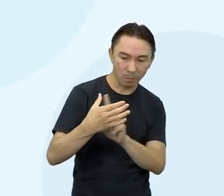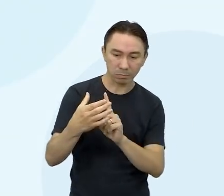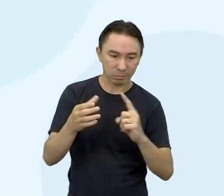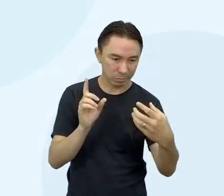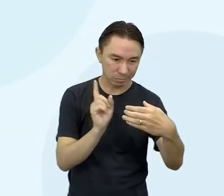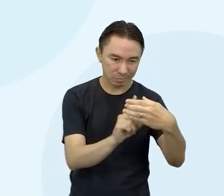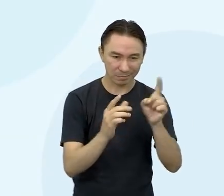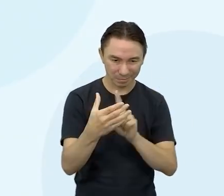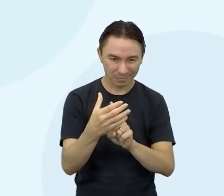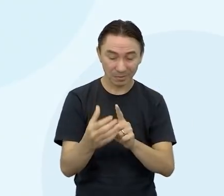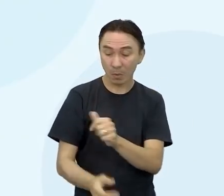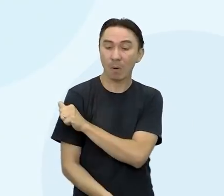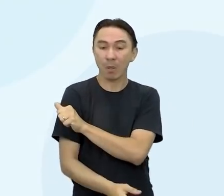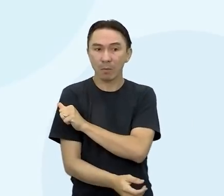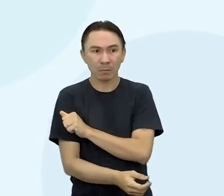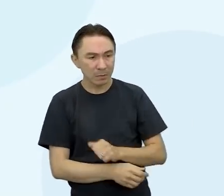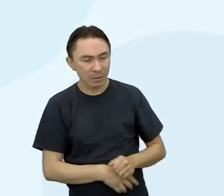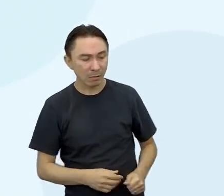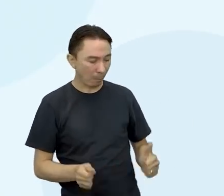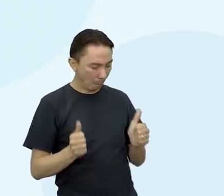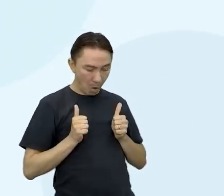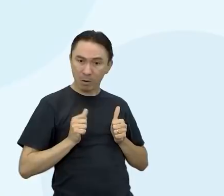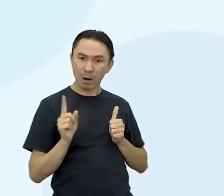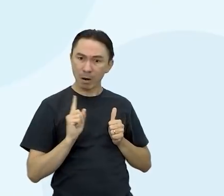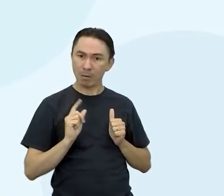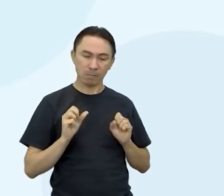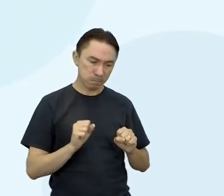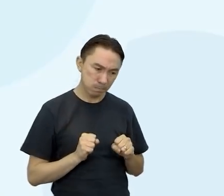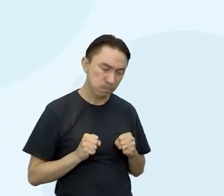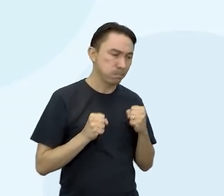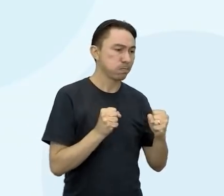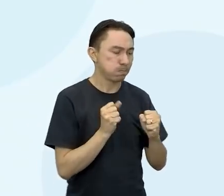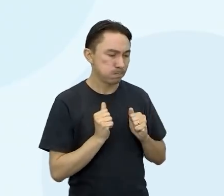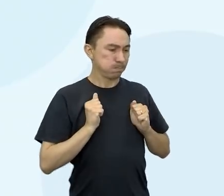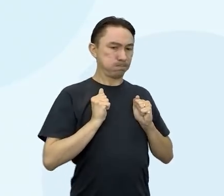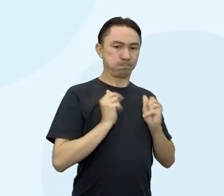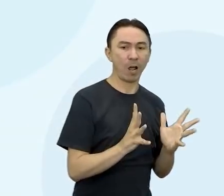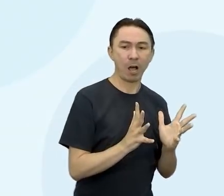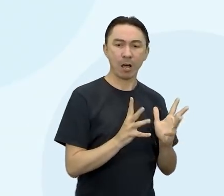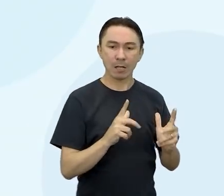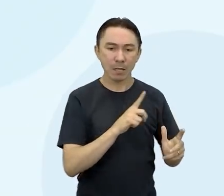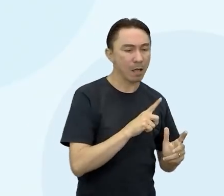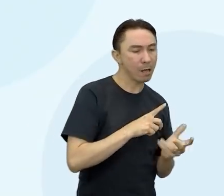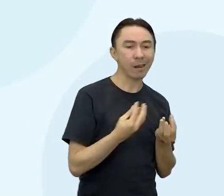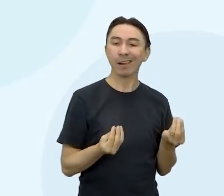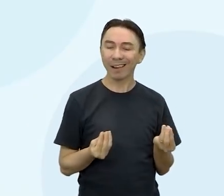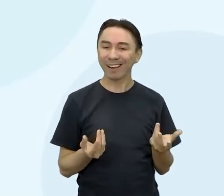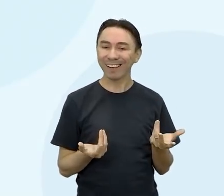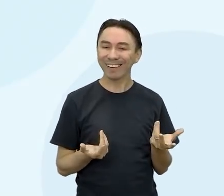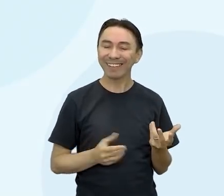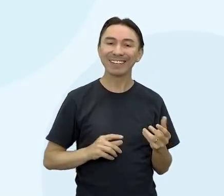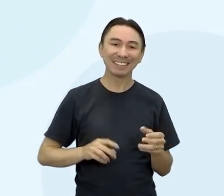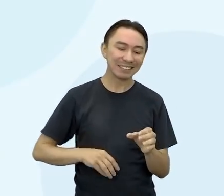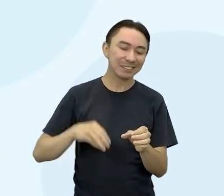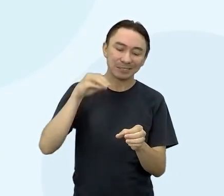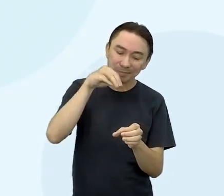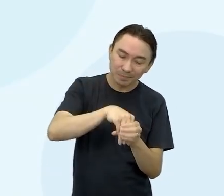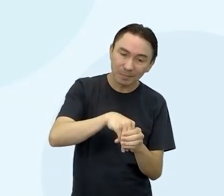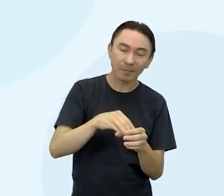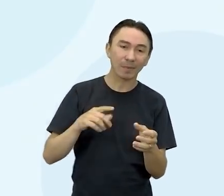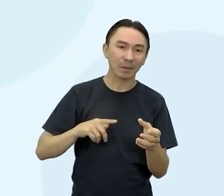porque tanto eles, entre diversas séries de ano, quanto dentro da própria série, ele